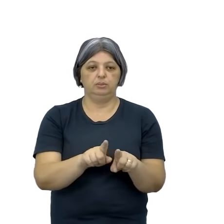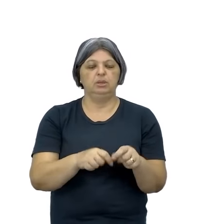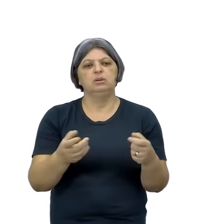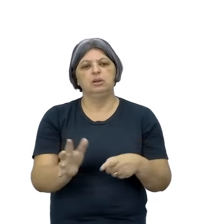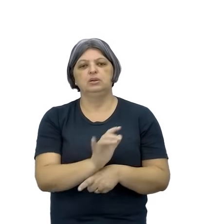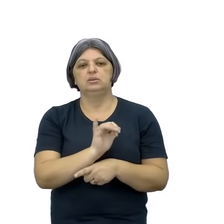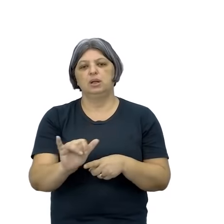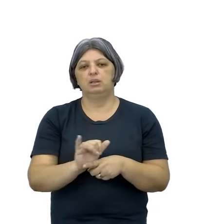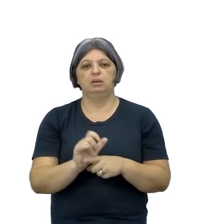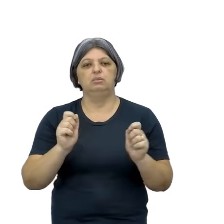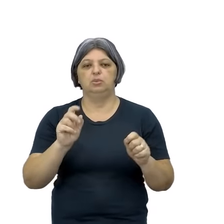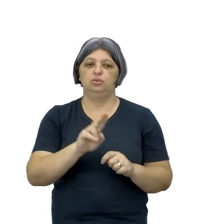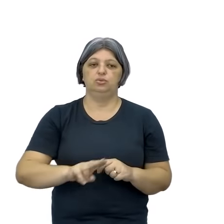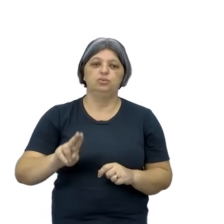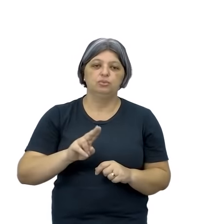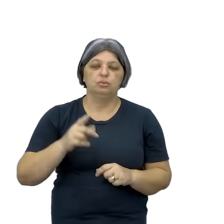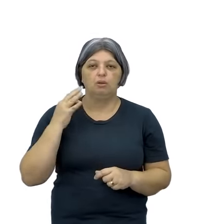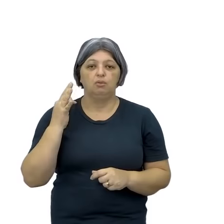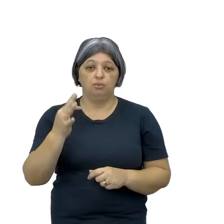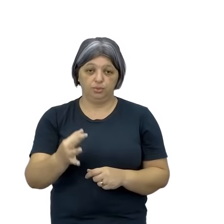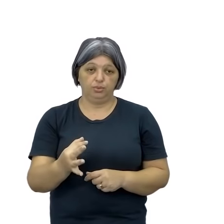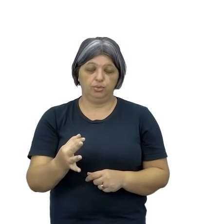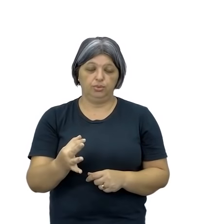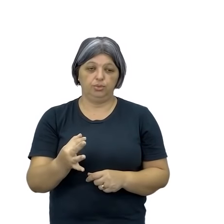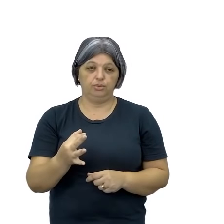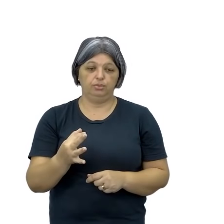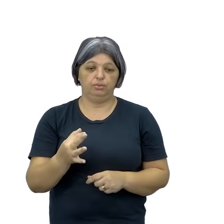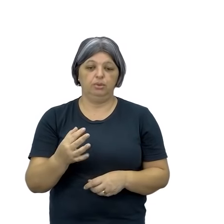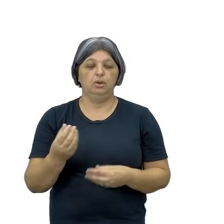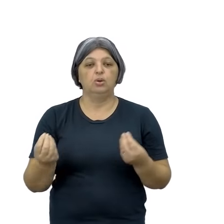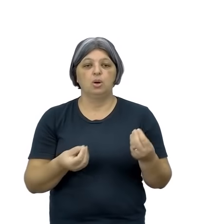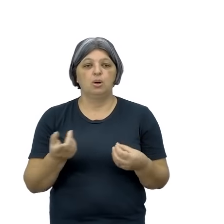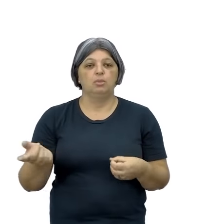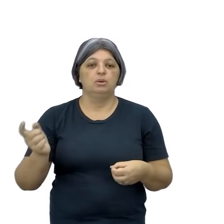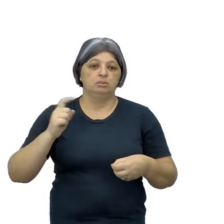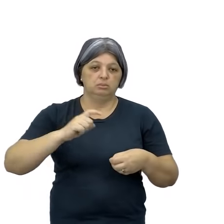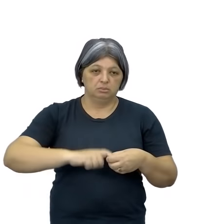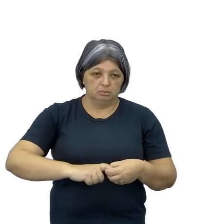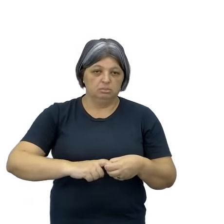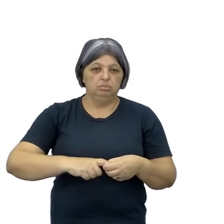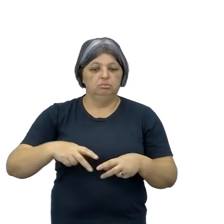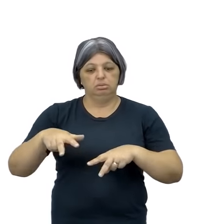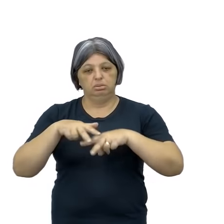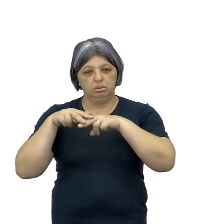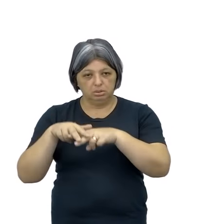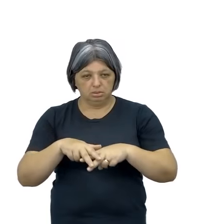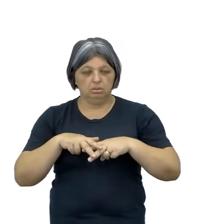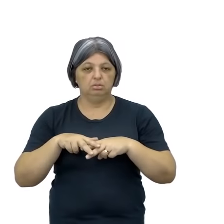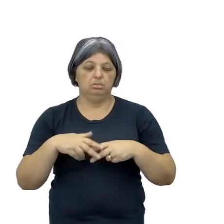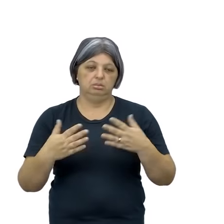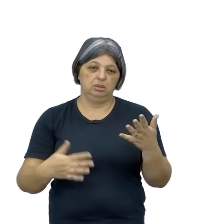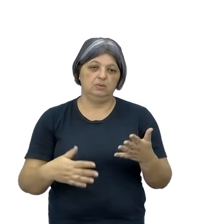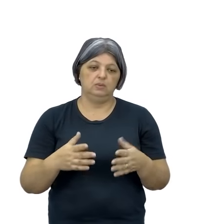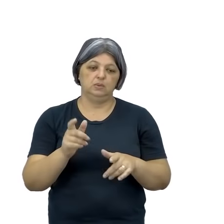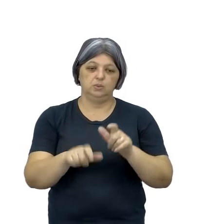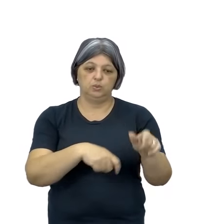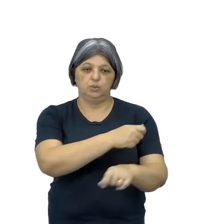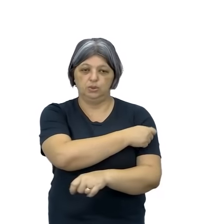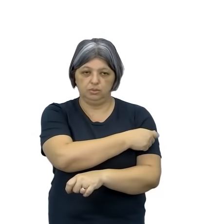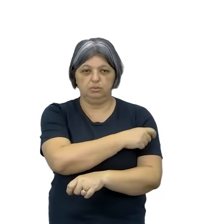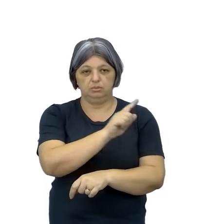estratégias eu poderei mais para frente poder retomar algo que não foi tão bem sedimentado no estudante.